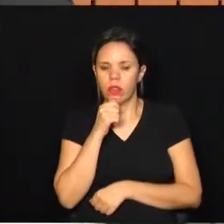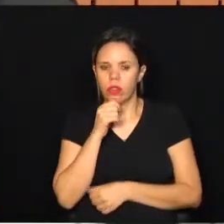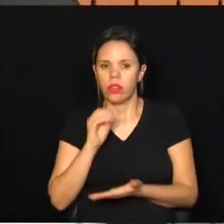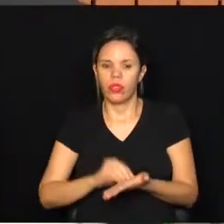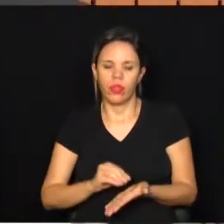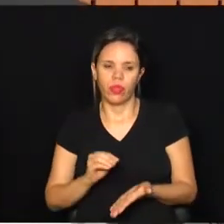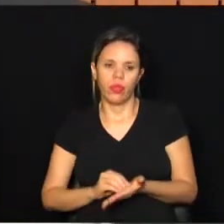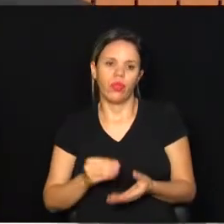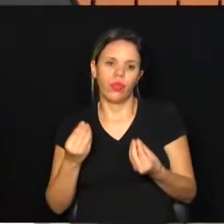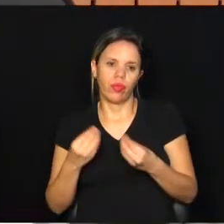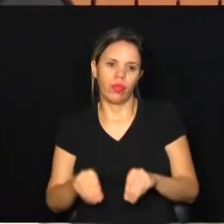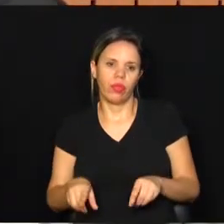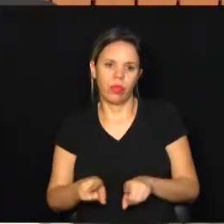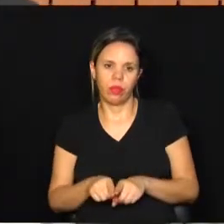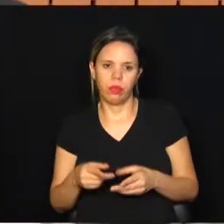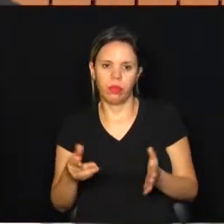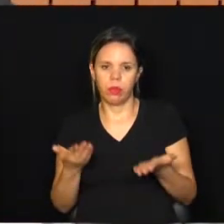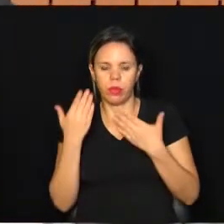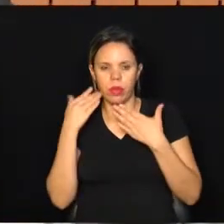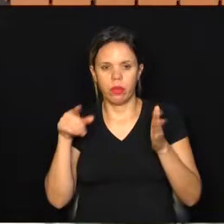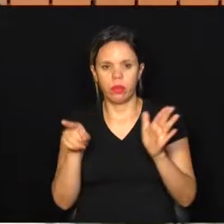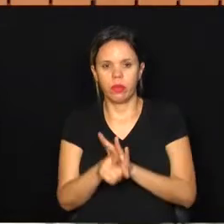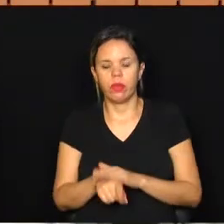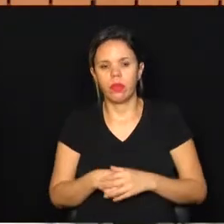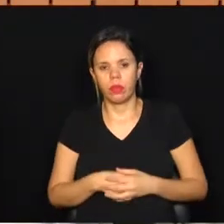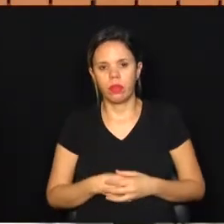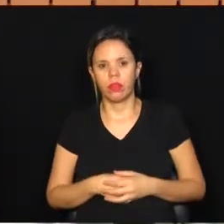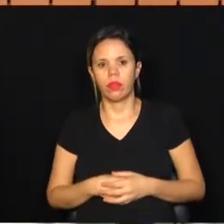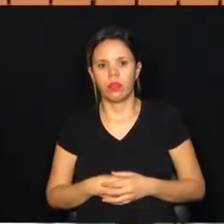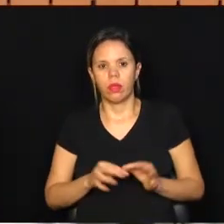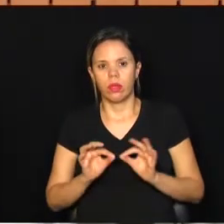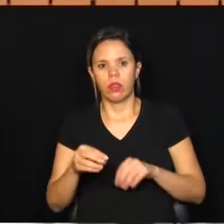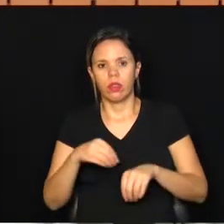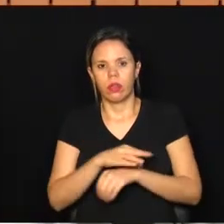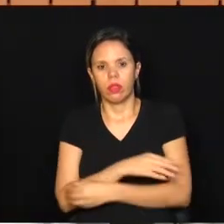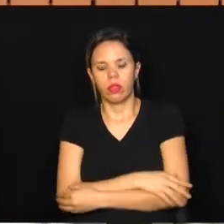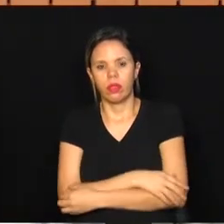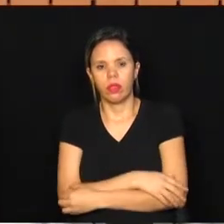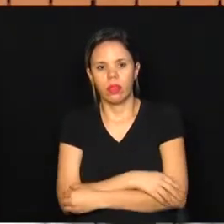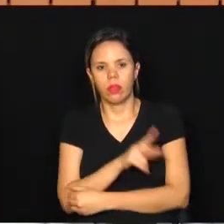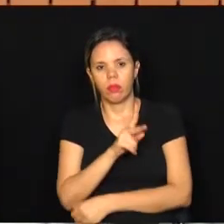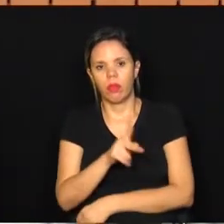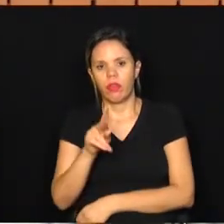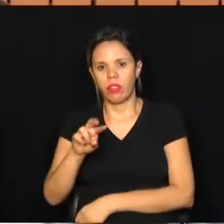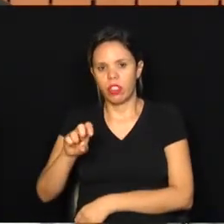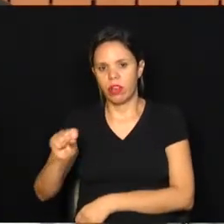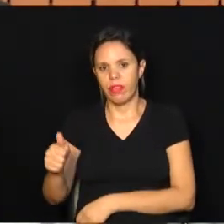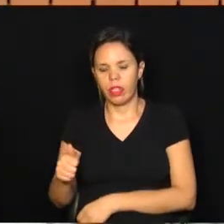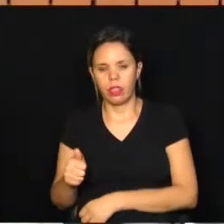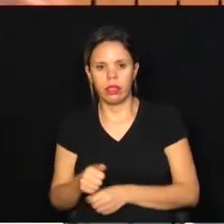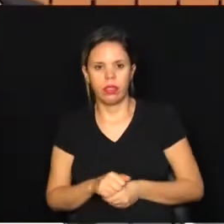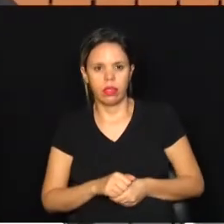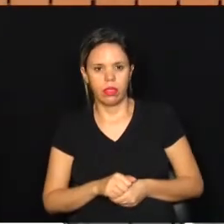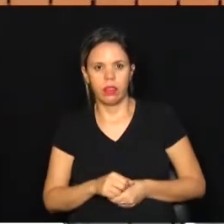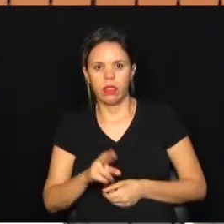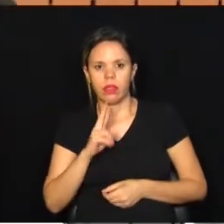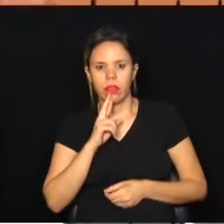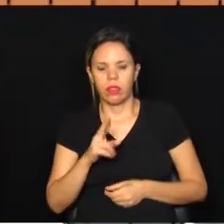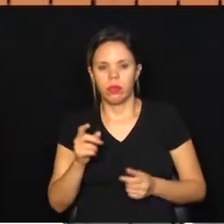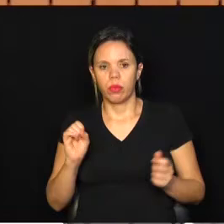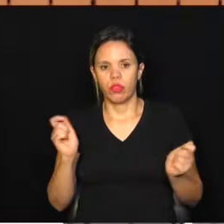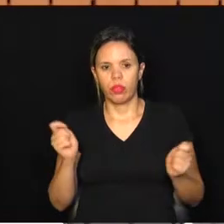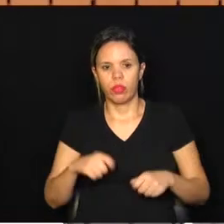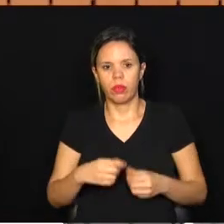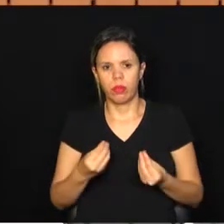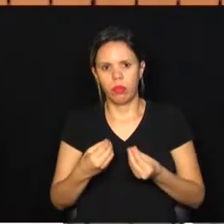precária, e obrigado pela sua pergunta. Quero, sem delongas, passar aqui a professora Vanessa para fazer aí as respostas possíveis, porque